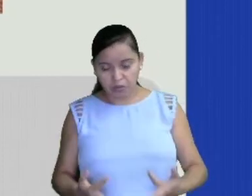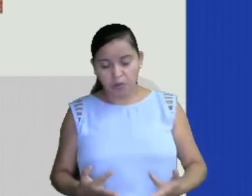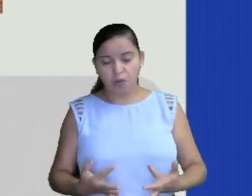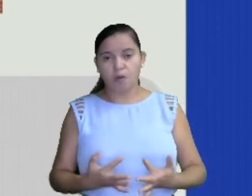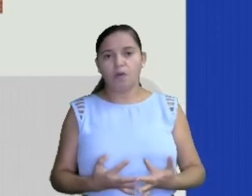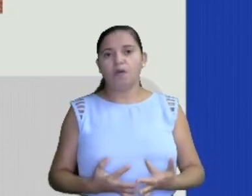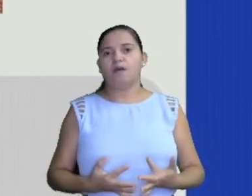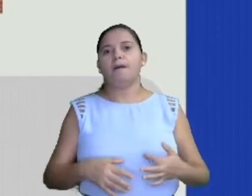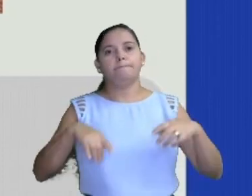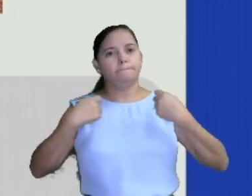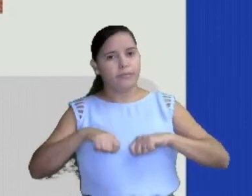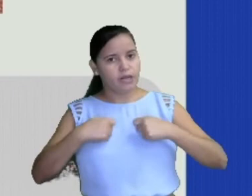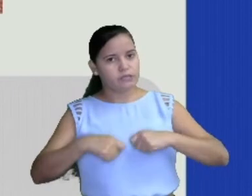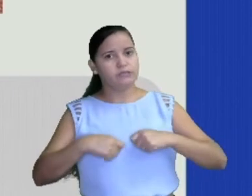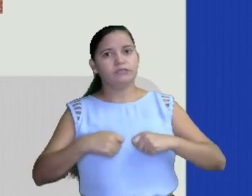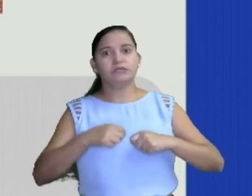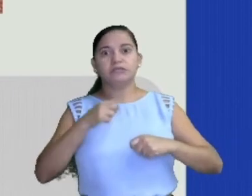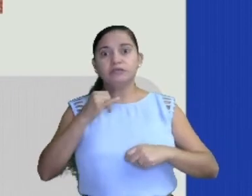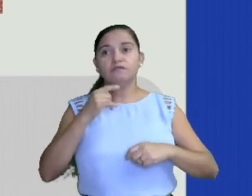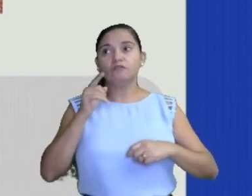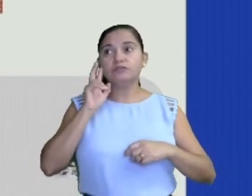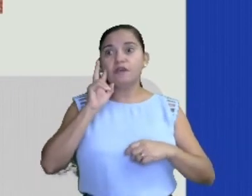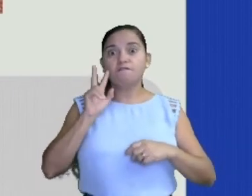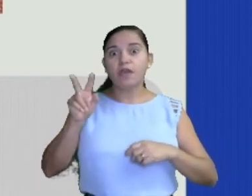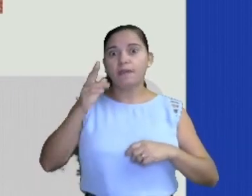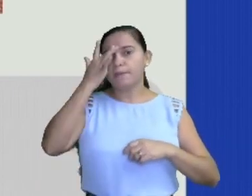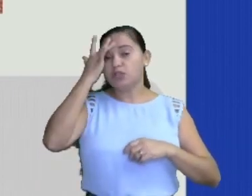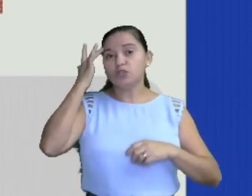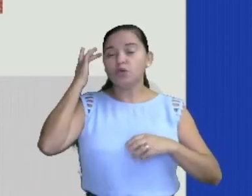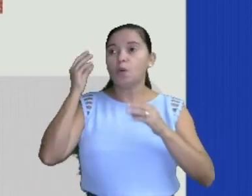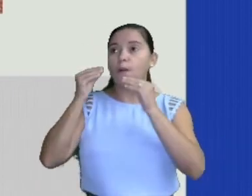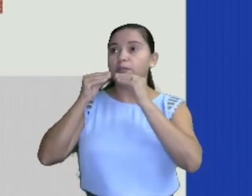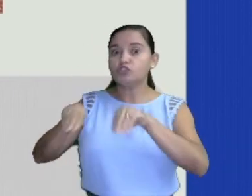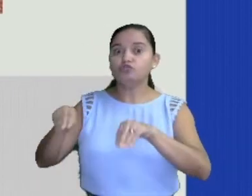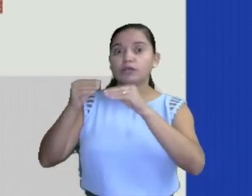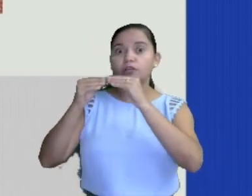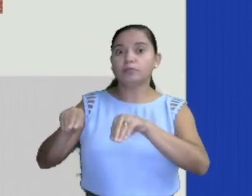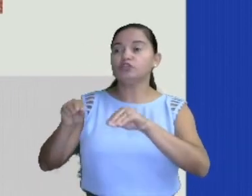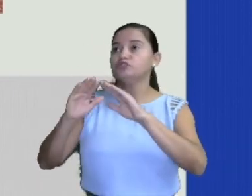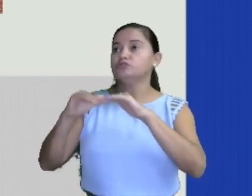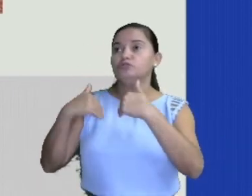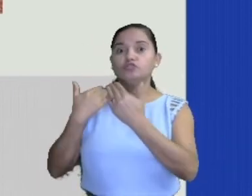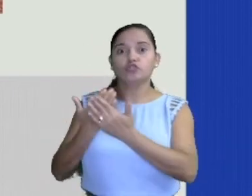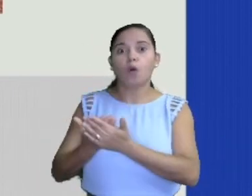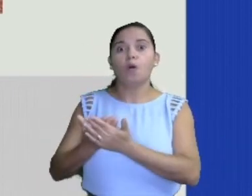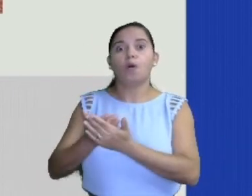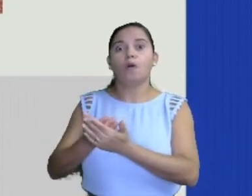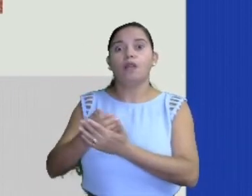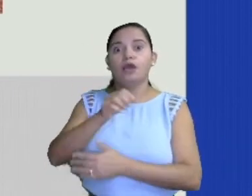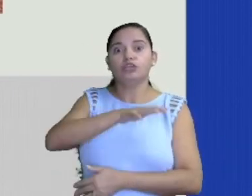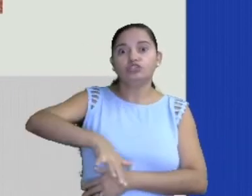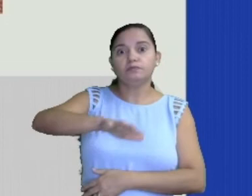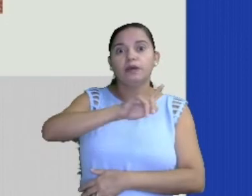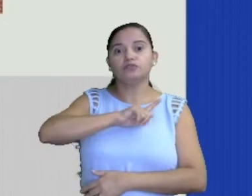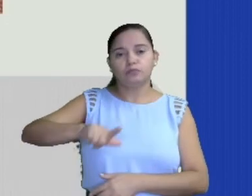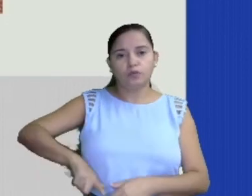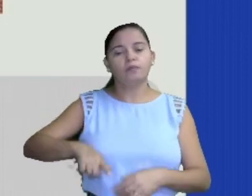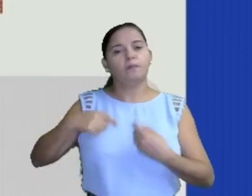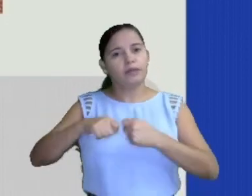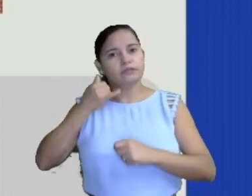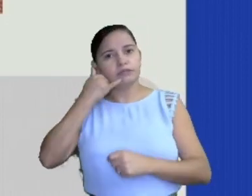minha gente, denuncia, liga, a comunidade ela é responsável por isso também. Viu a coisa errada? Denuncia, minha